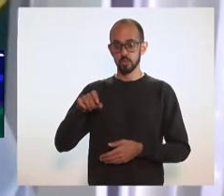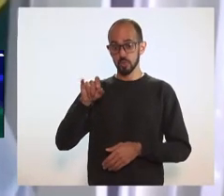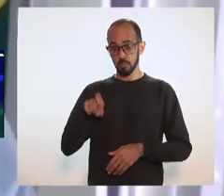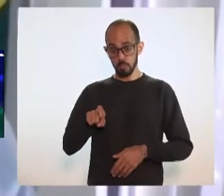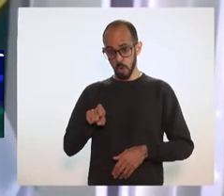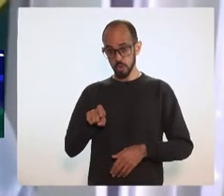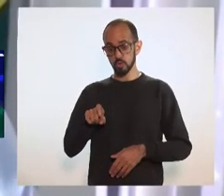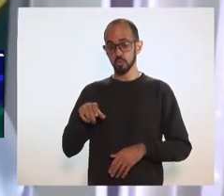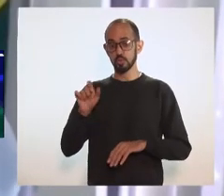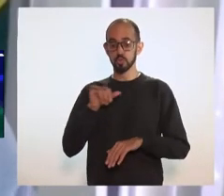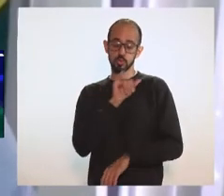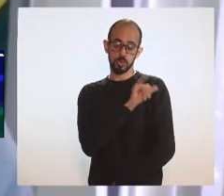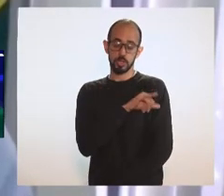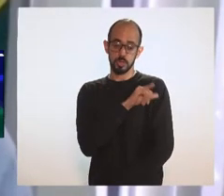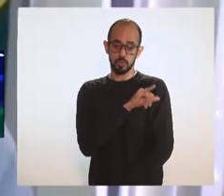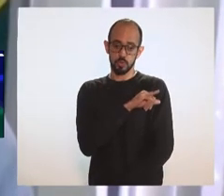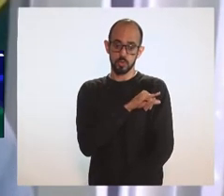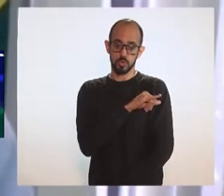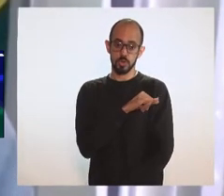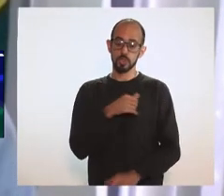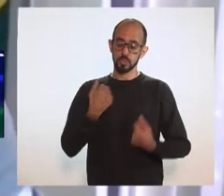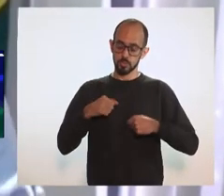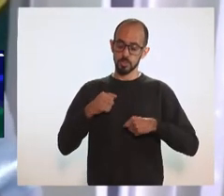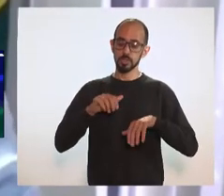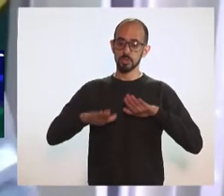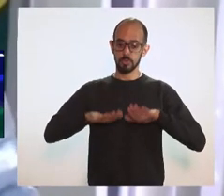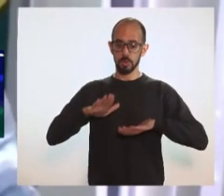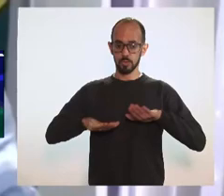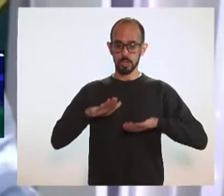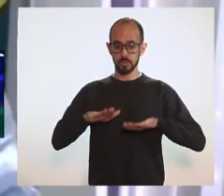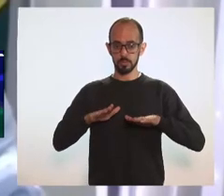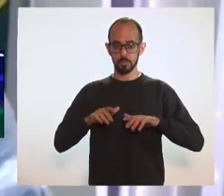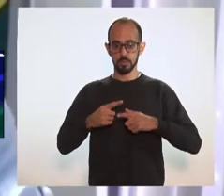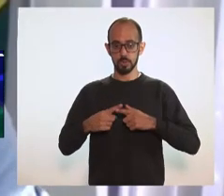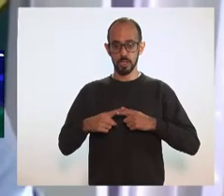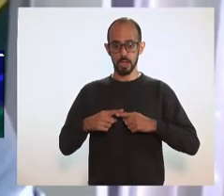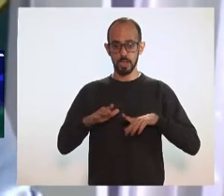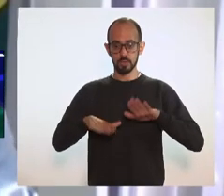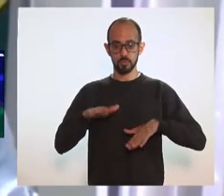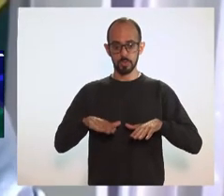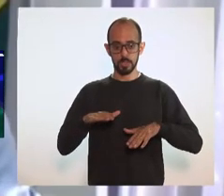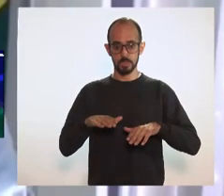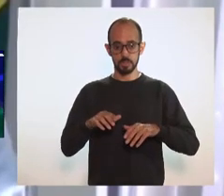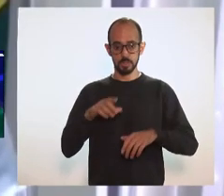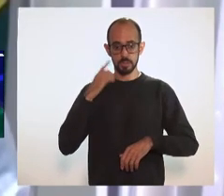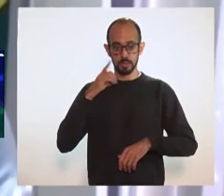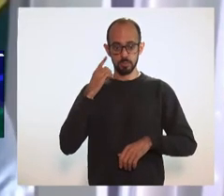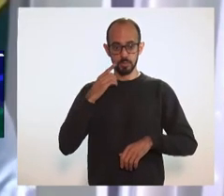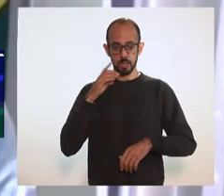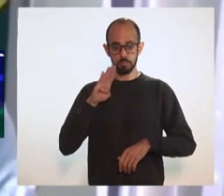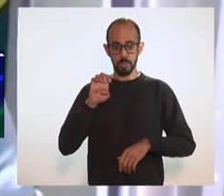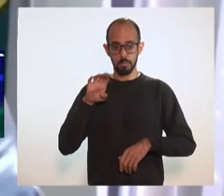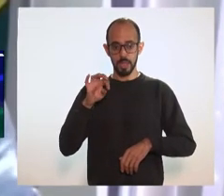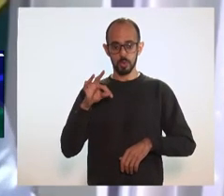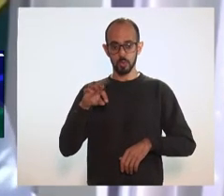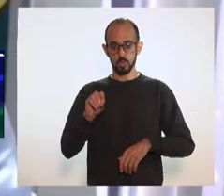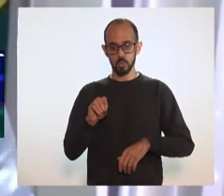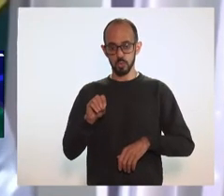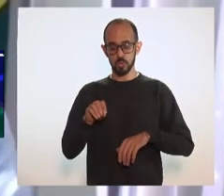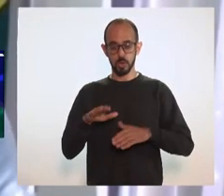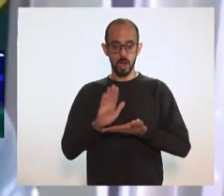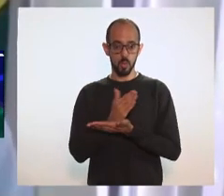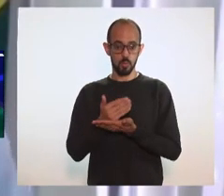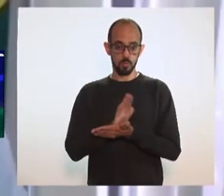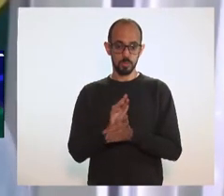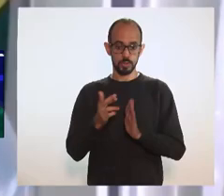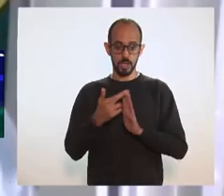gente precisa olhar isso com muito cuidado, que às vezes, deputado Bebeto, determinadas normas geram arrecadação,